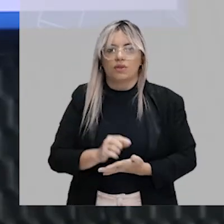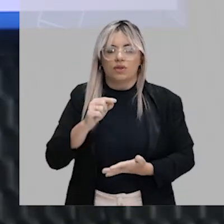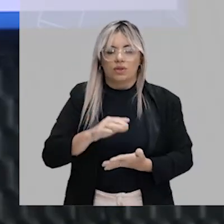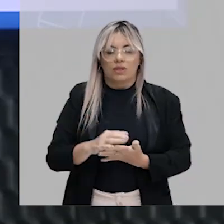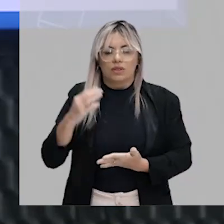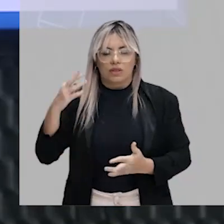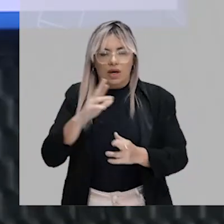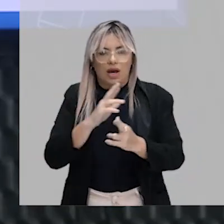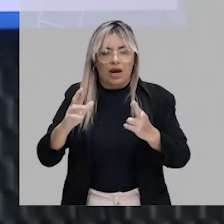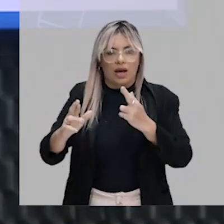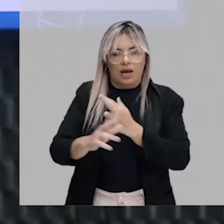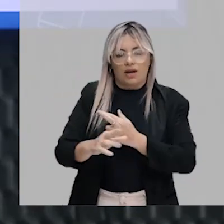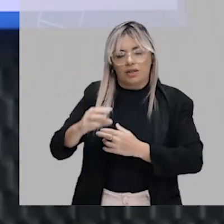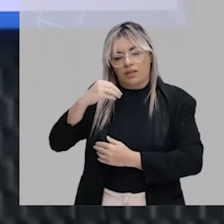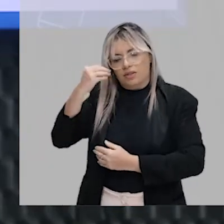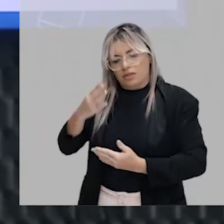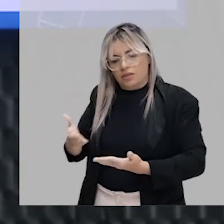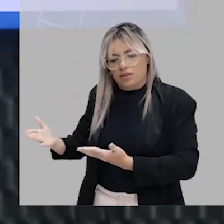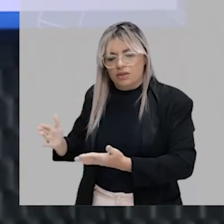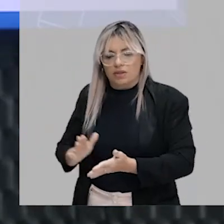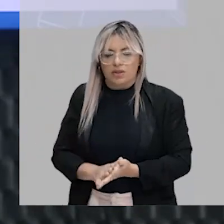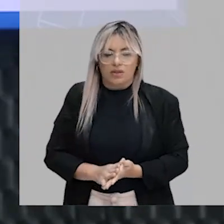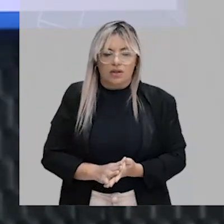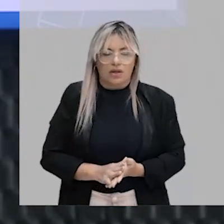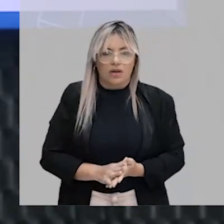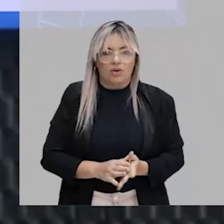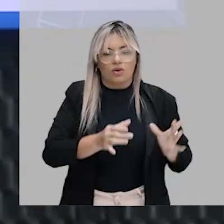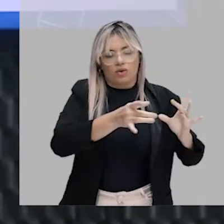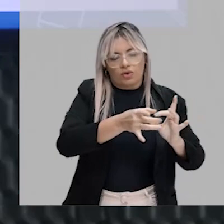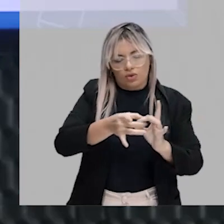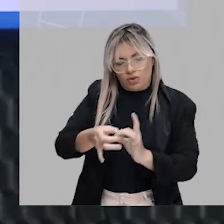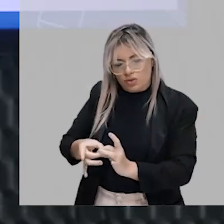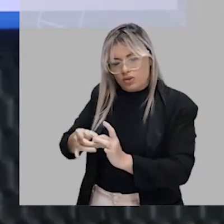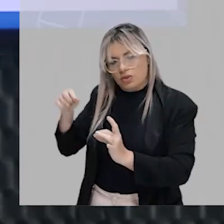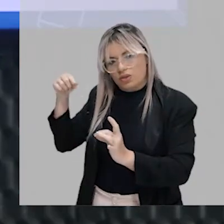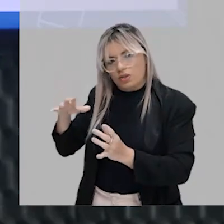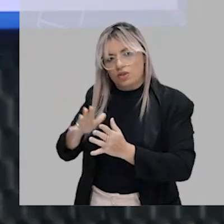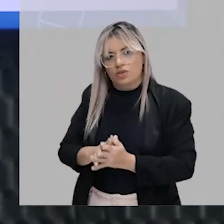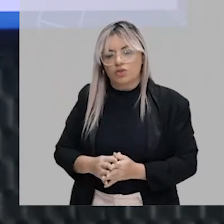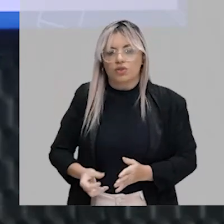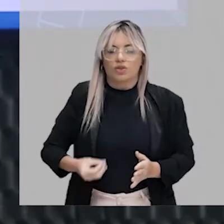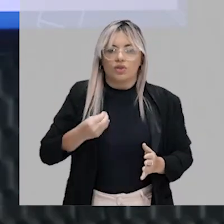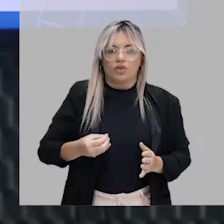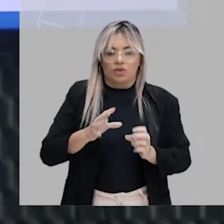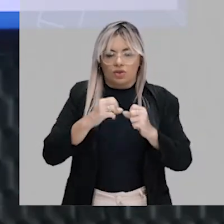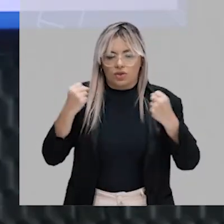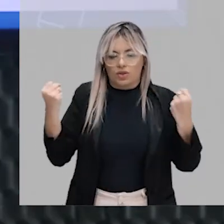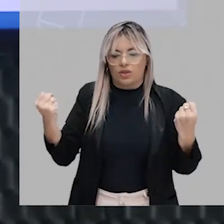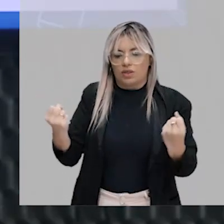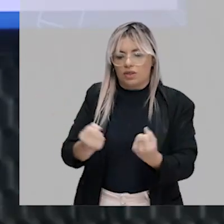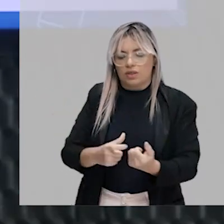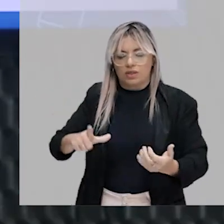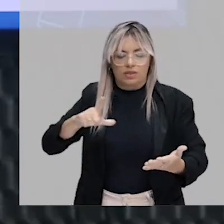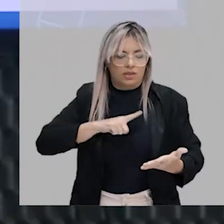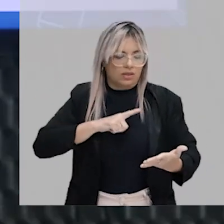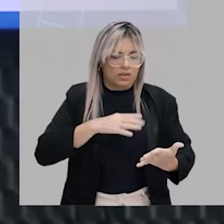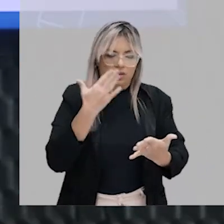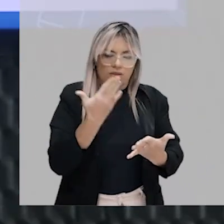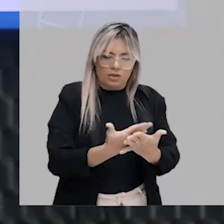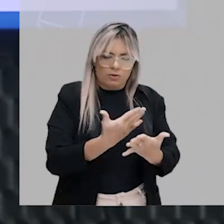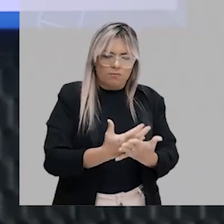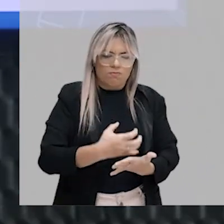cientificismo. As questões sociais, na visão de Comte, deveriam ser estudadas com o mesmo rigor